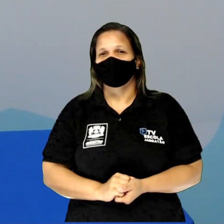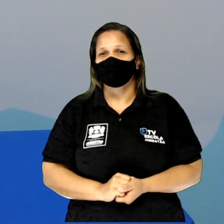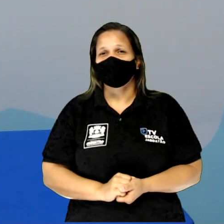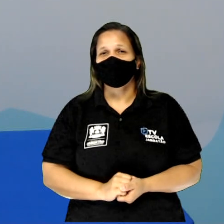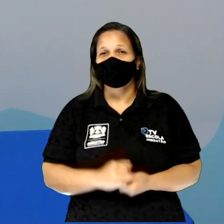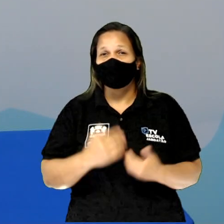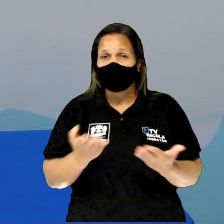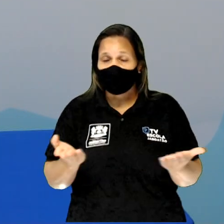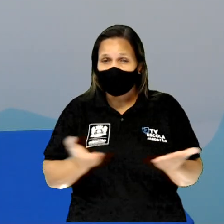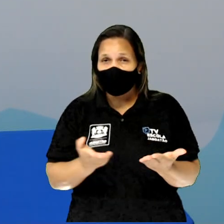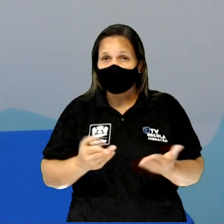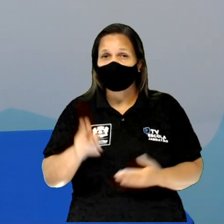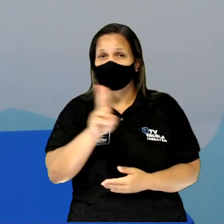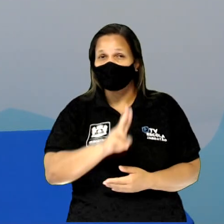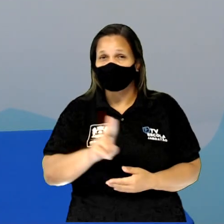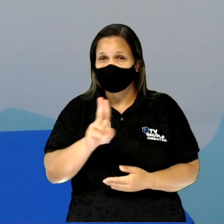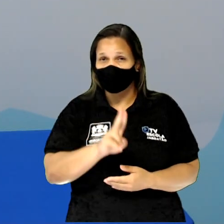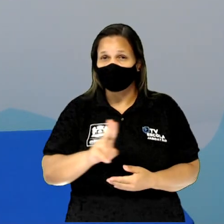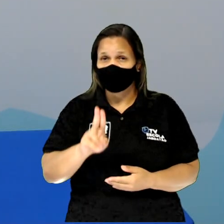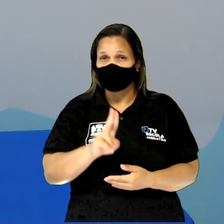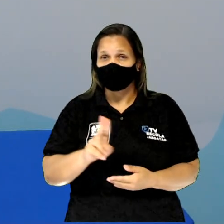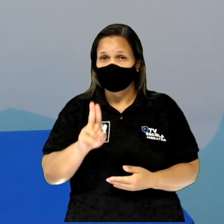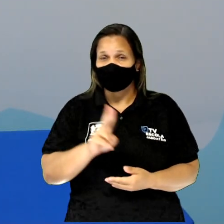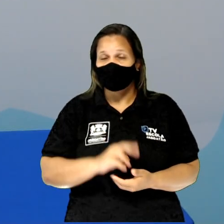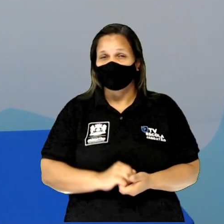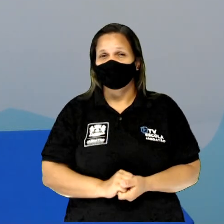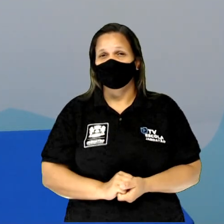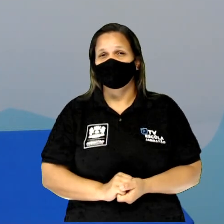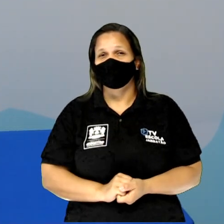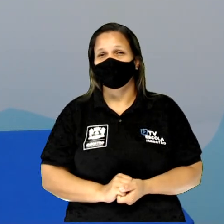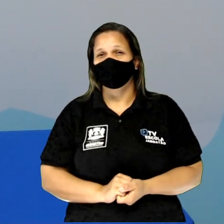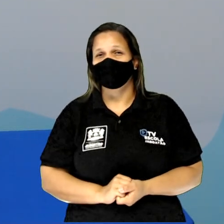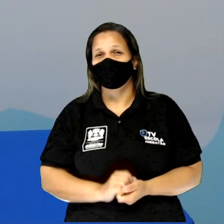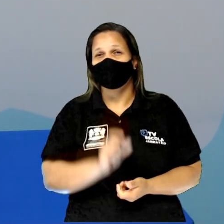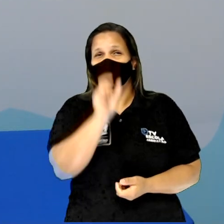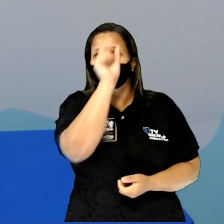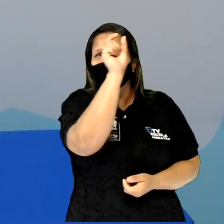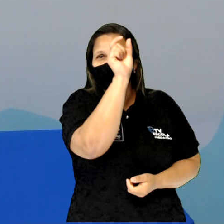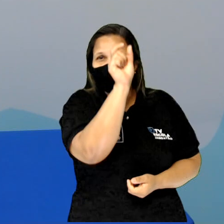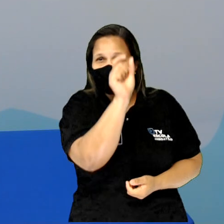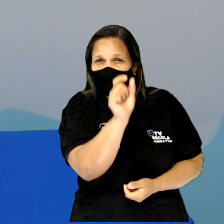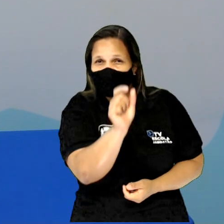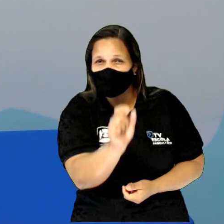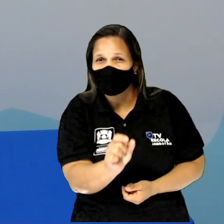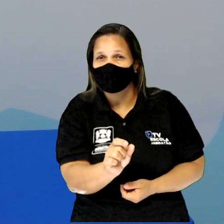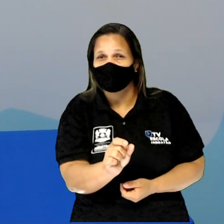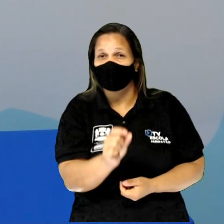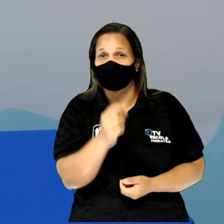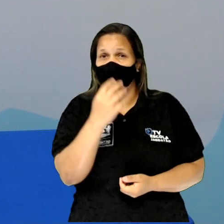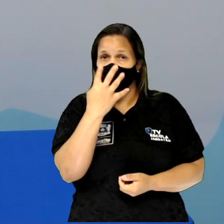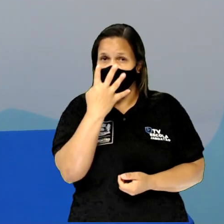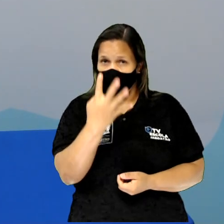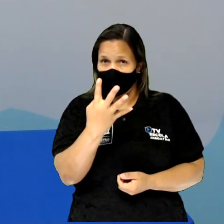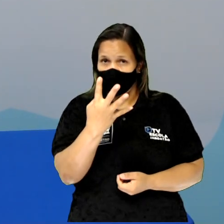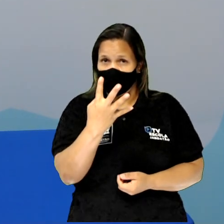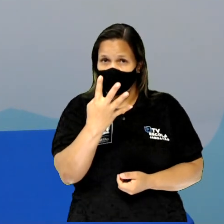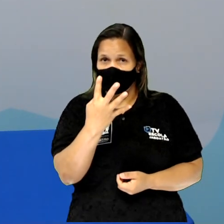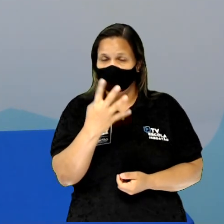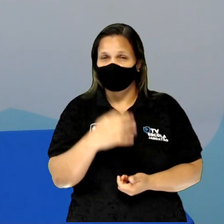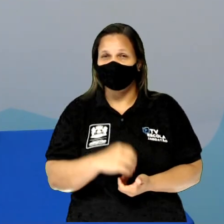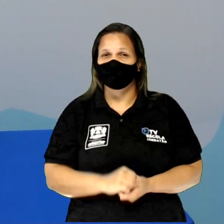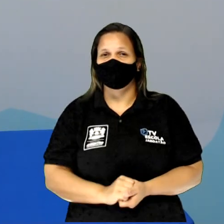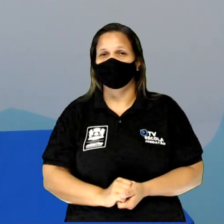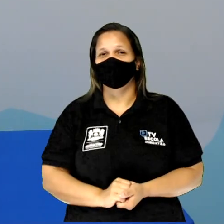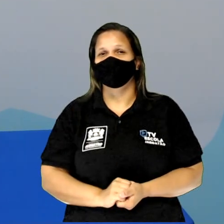utilizar aqui deixa eu voltar para o estágio Inicial vou usar aqui quatro fileirinhas OK E